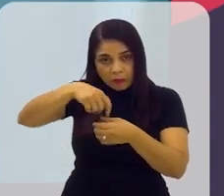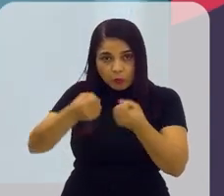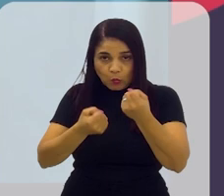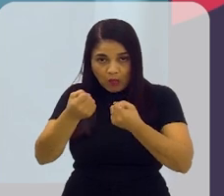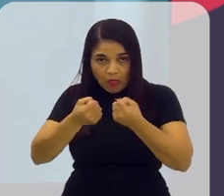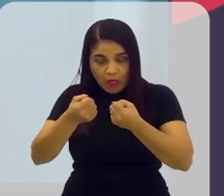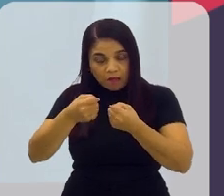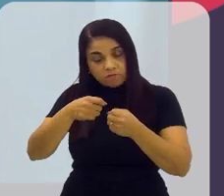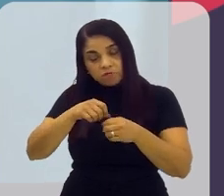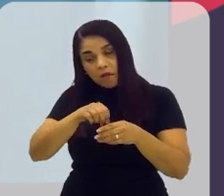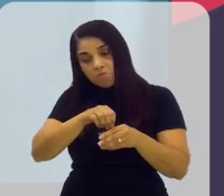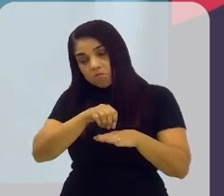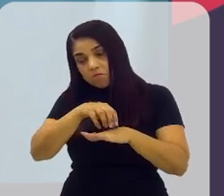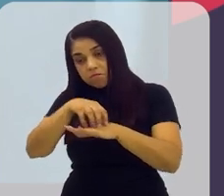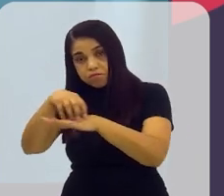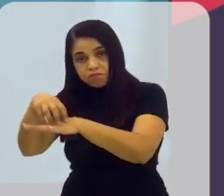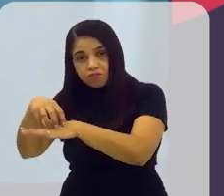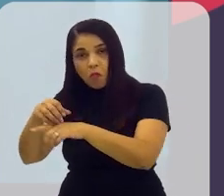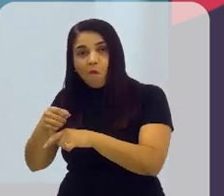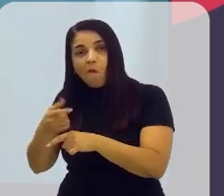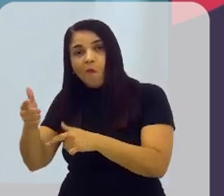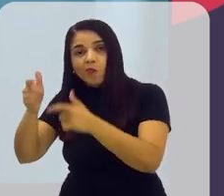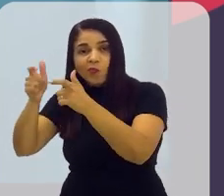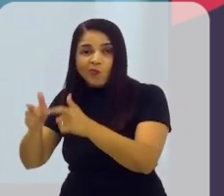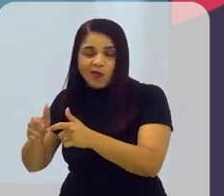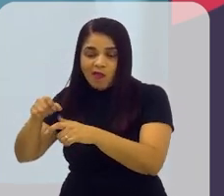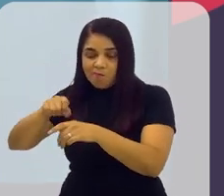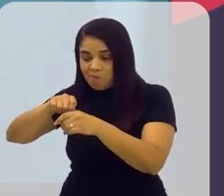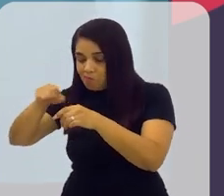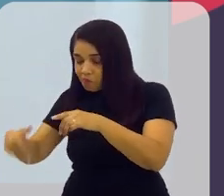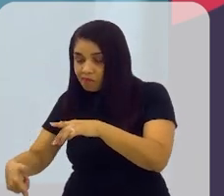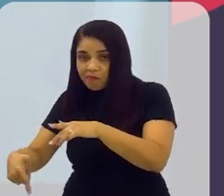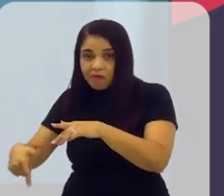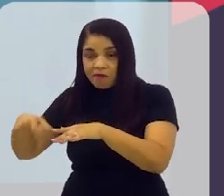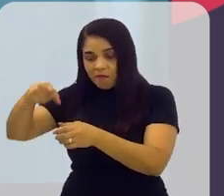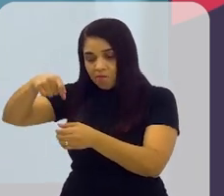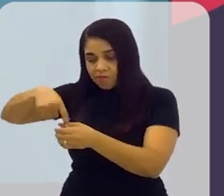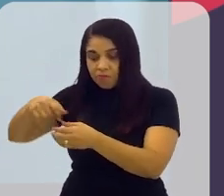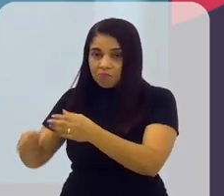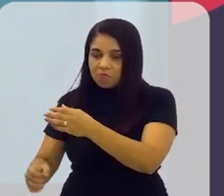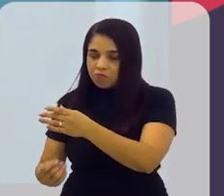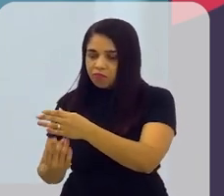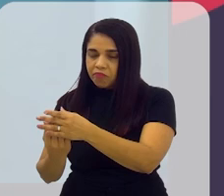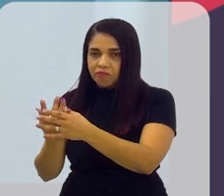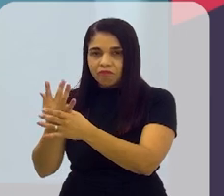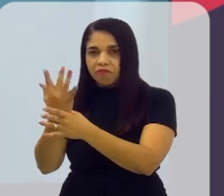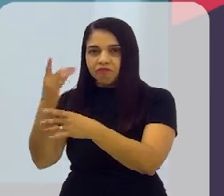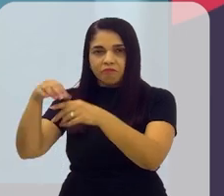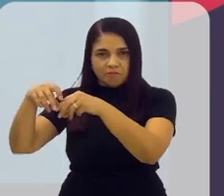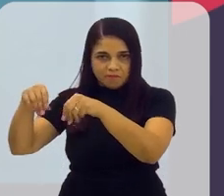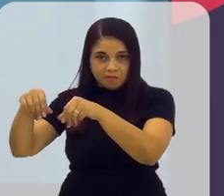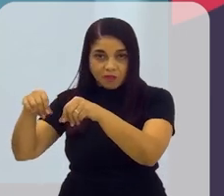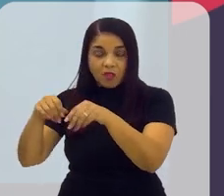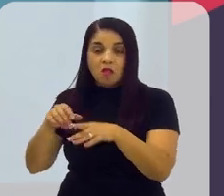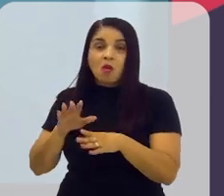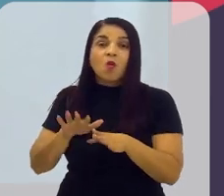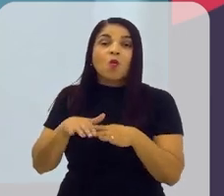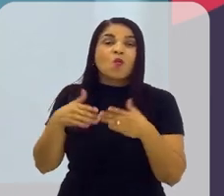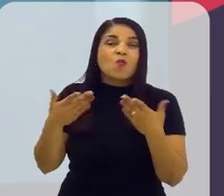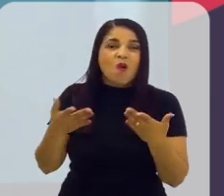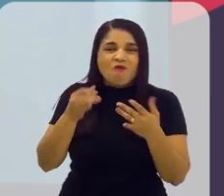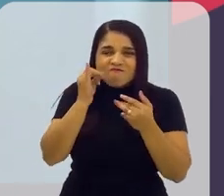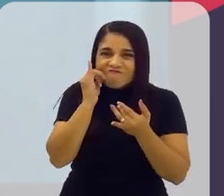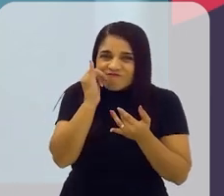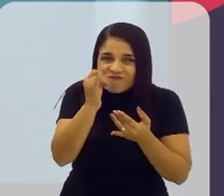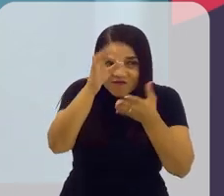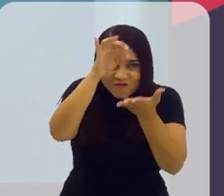outro e acaba acontecendo essas coisas. Então às vezes é muito difícil, inclusive, a gente exatamente dizer qual foi o vetor